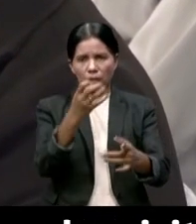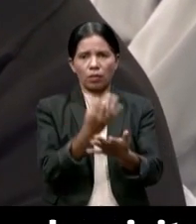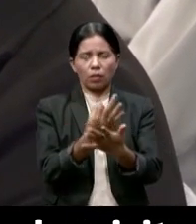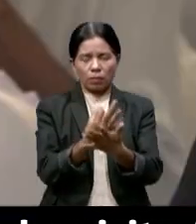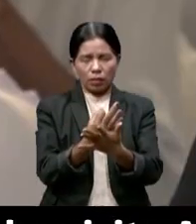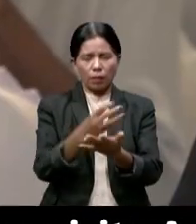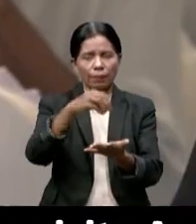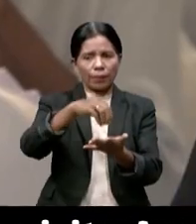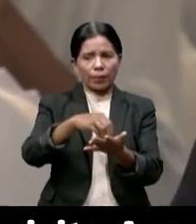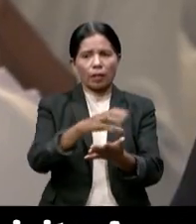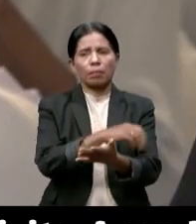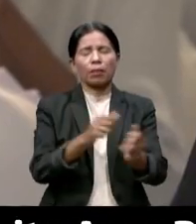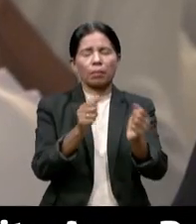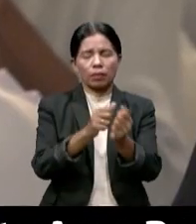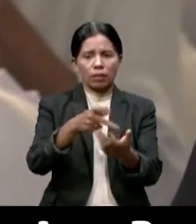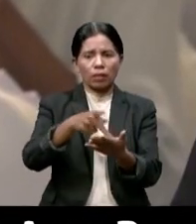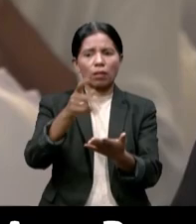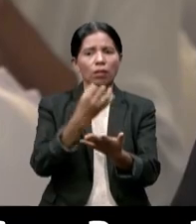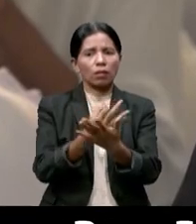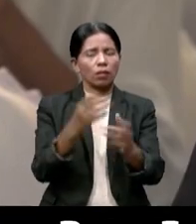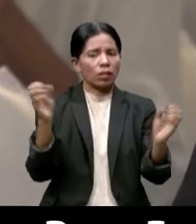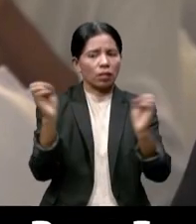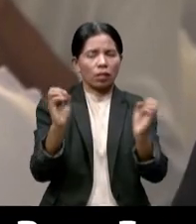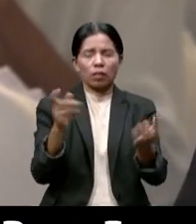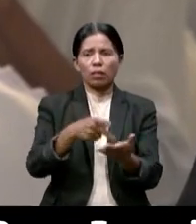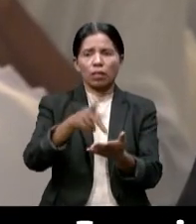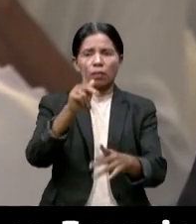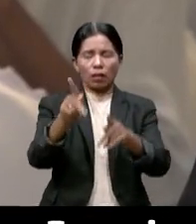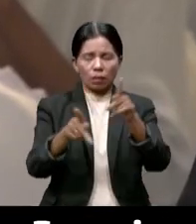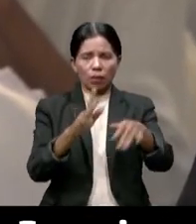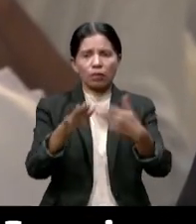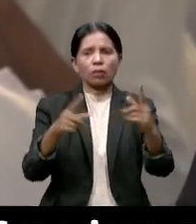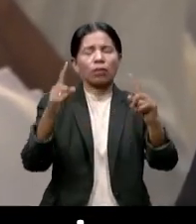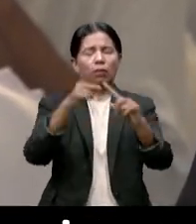nebe prevê para item salário vencimento, sei lá to a tu selo funcionário Sira, to fula